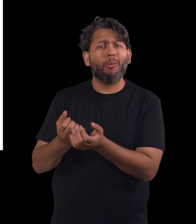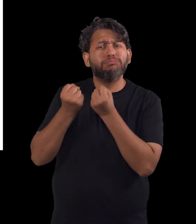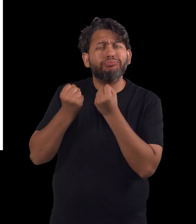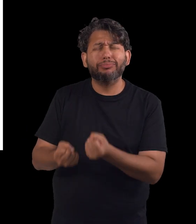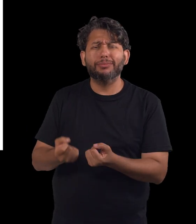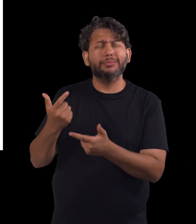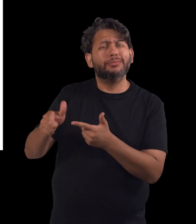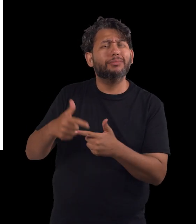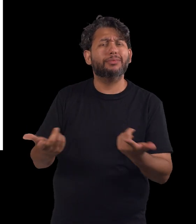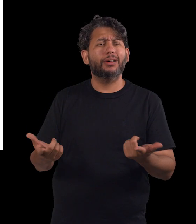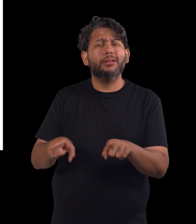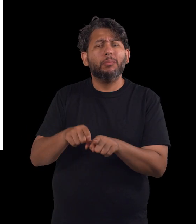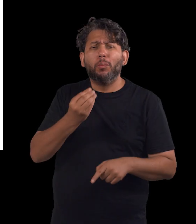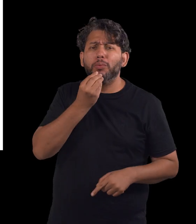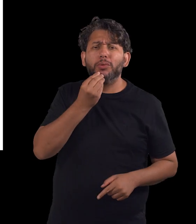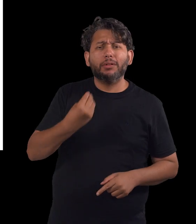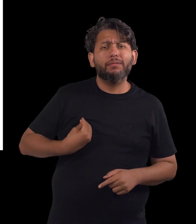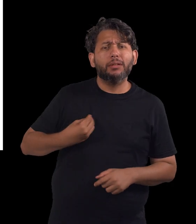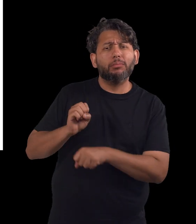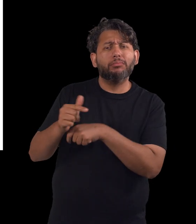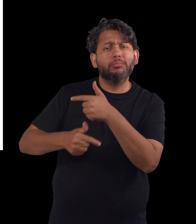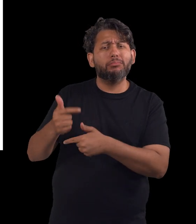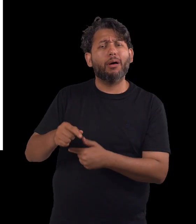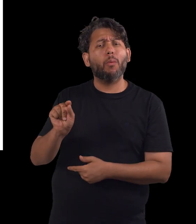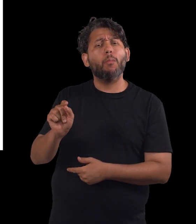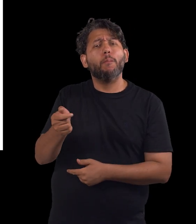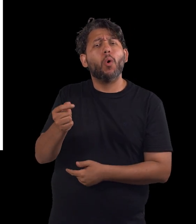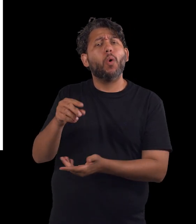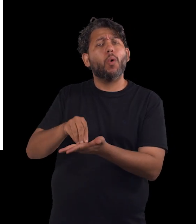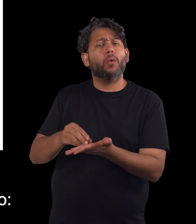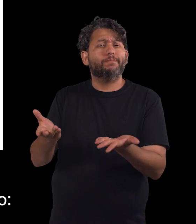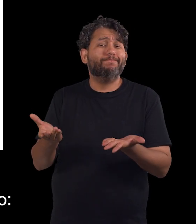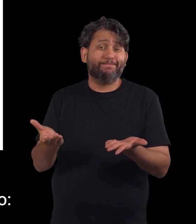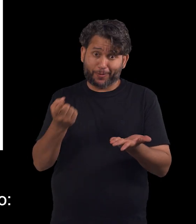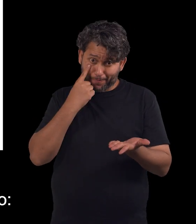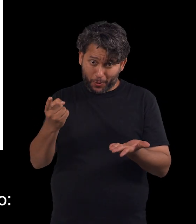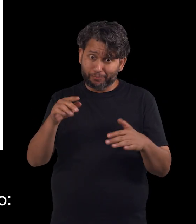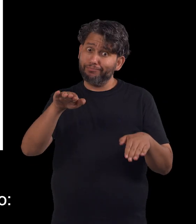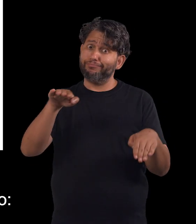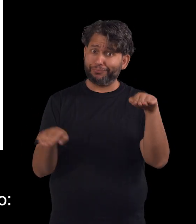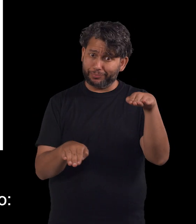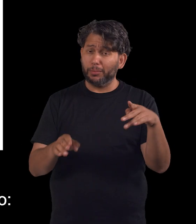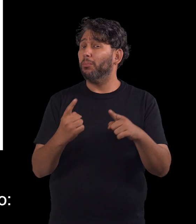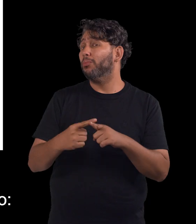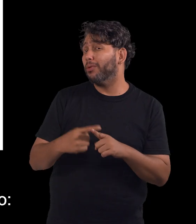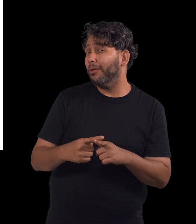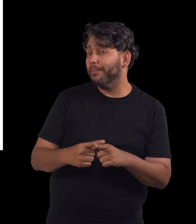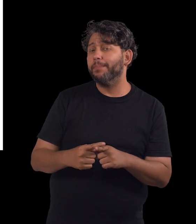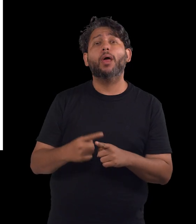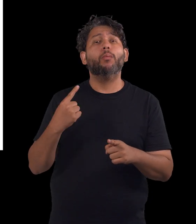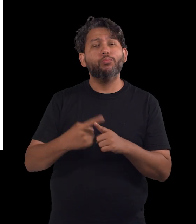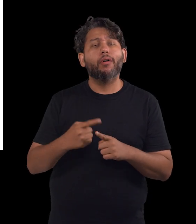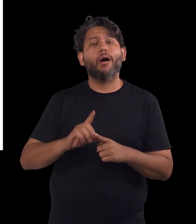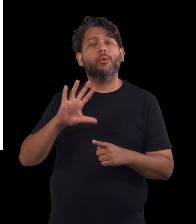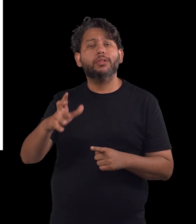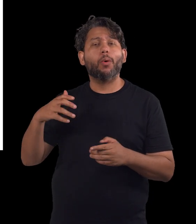escolas sobrecarregadas e poucas oportunidades de trabalho. Essas diferenças não surgem por acaso.